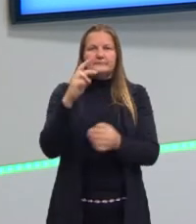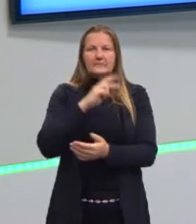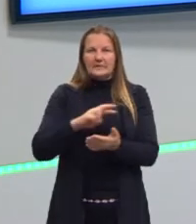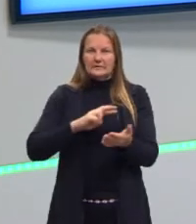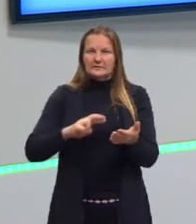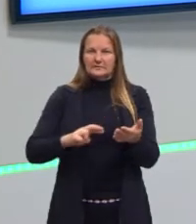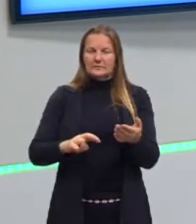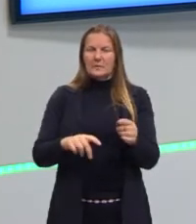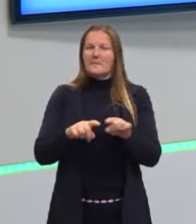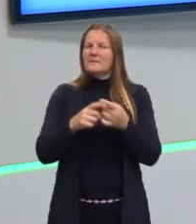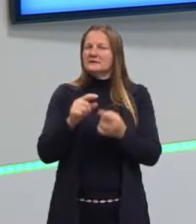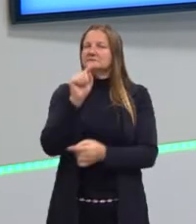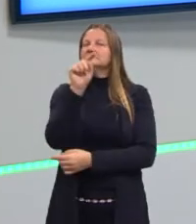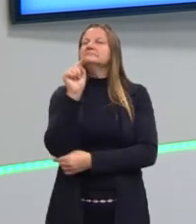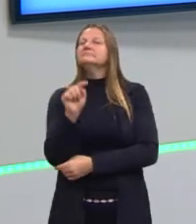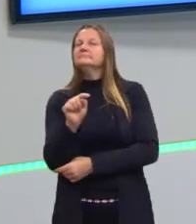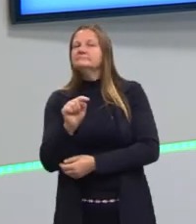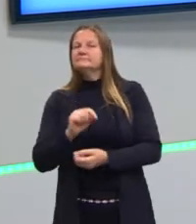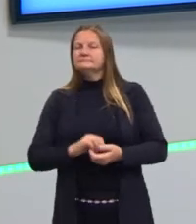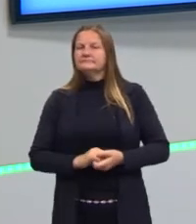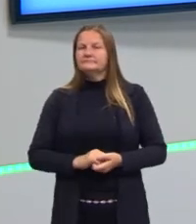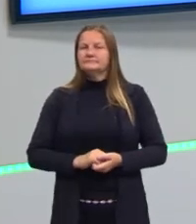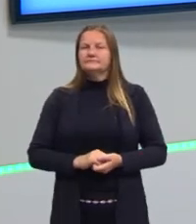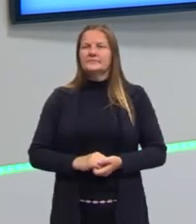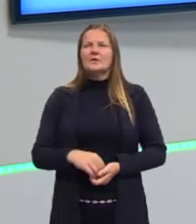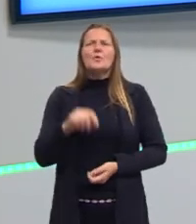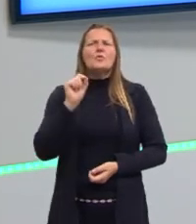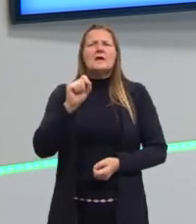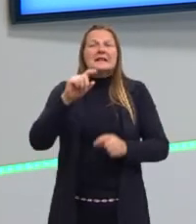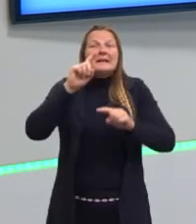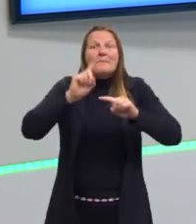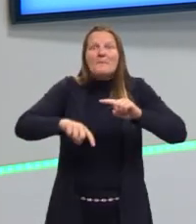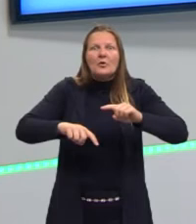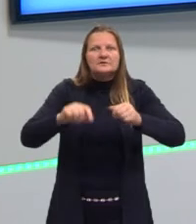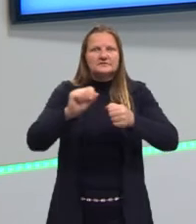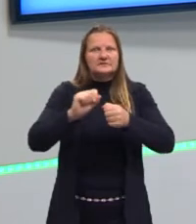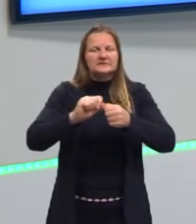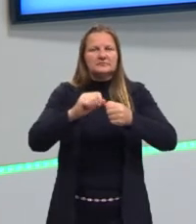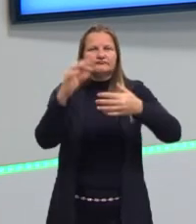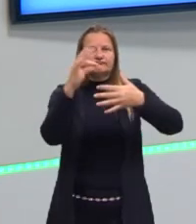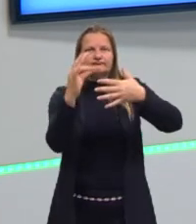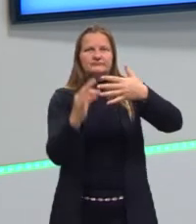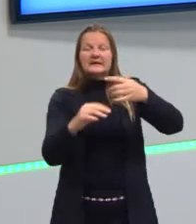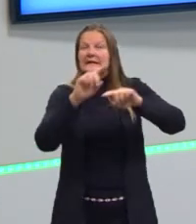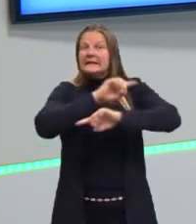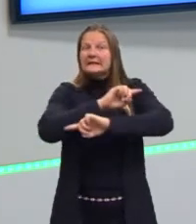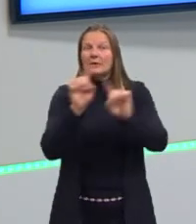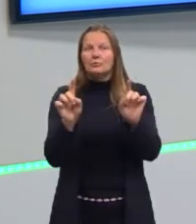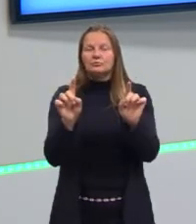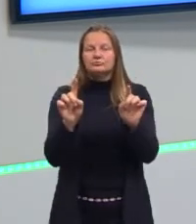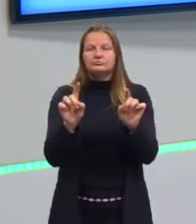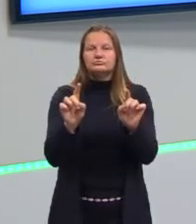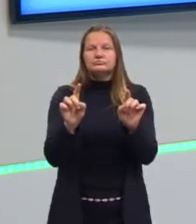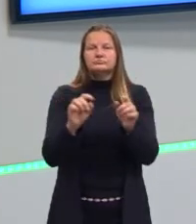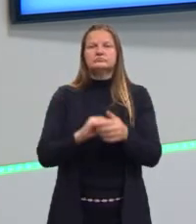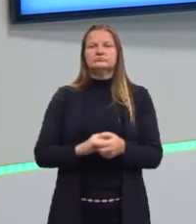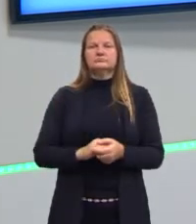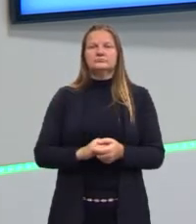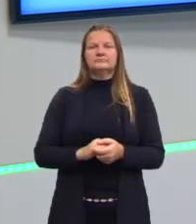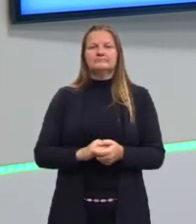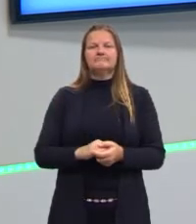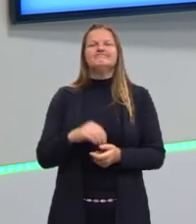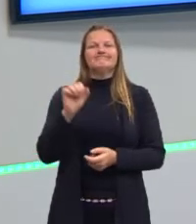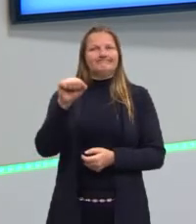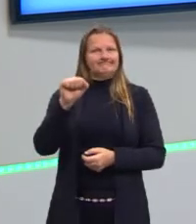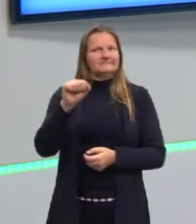aí é que vem a questão o que que eu não posso fazer com esses textos de apoio Sim